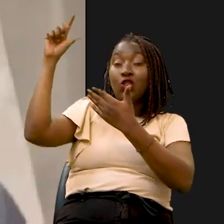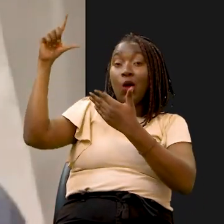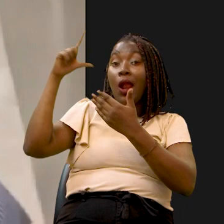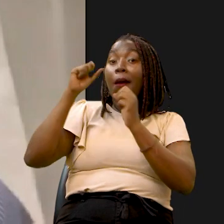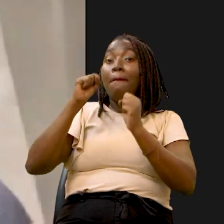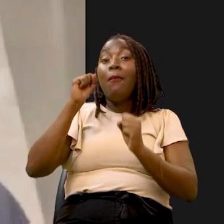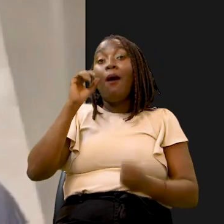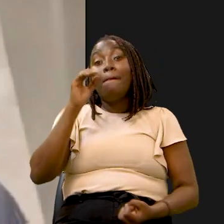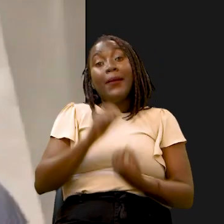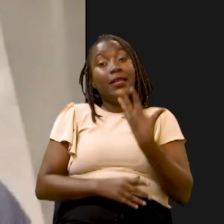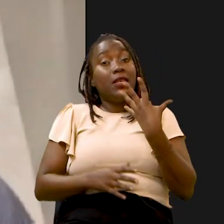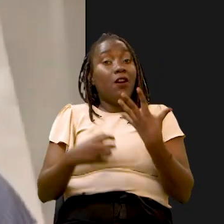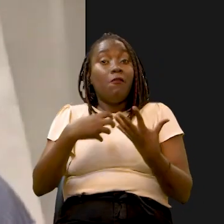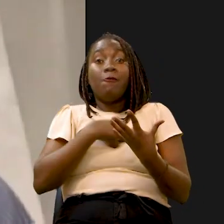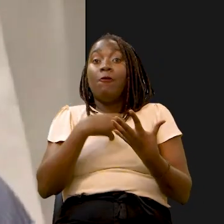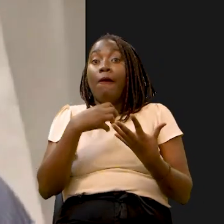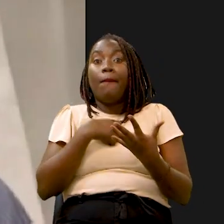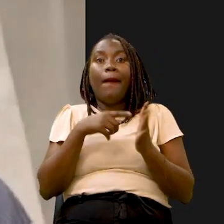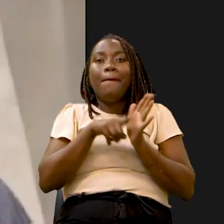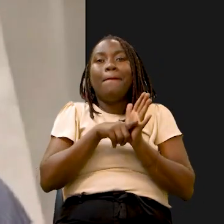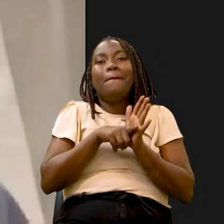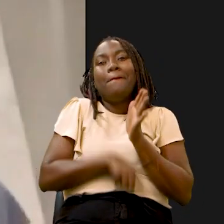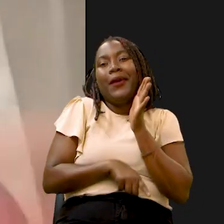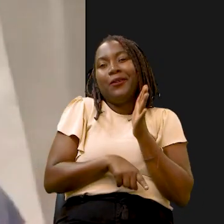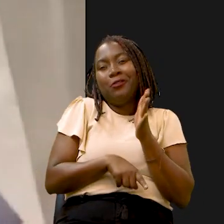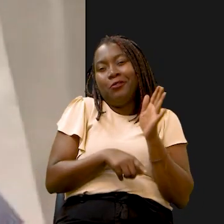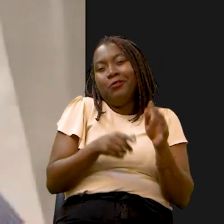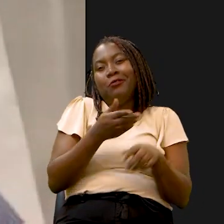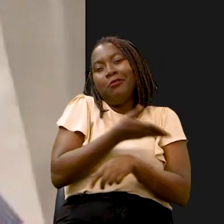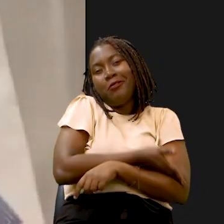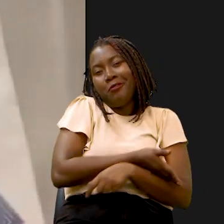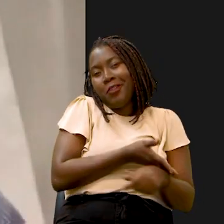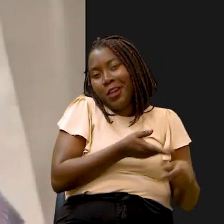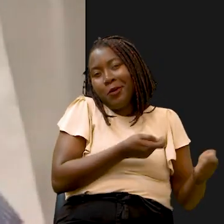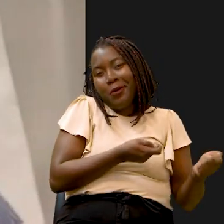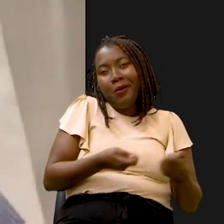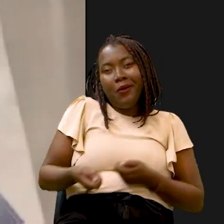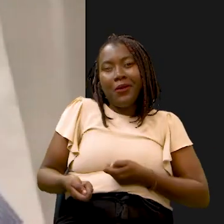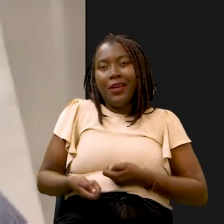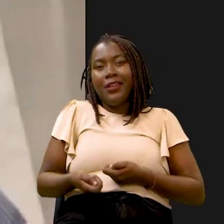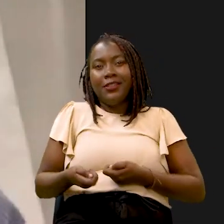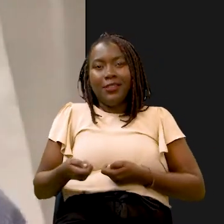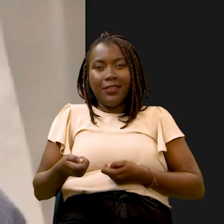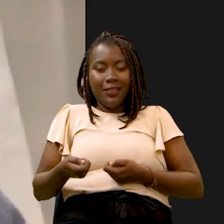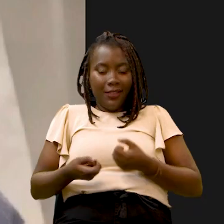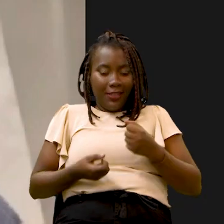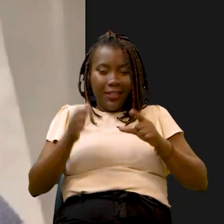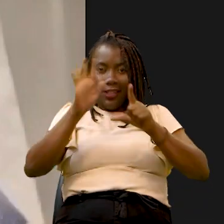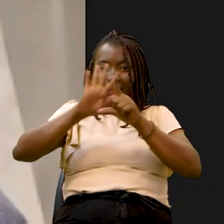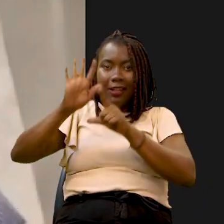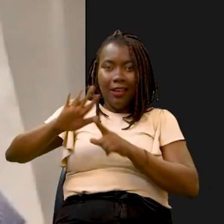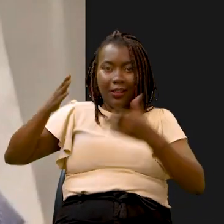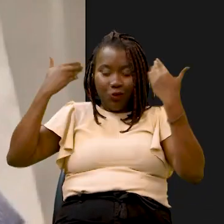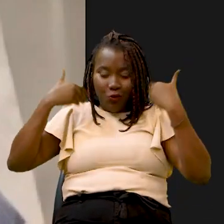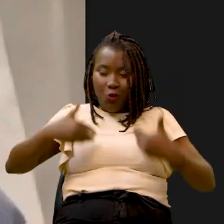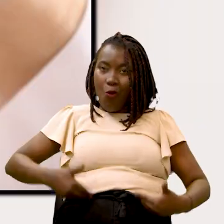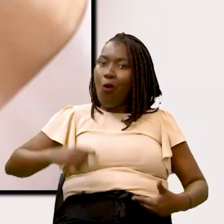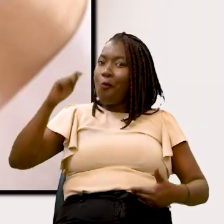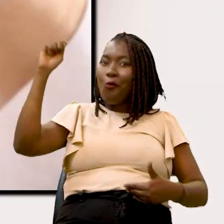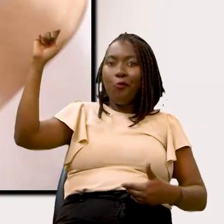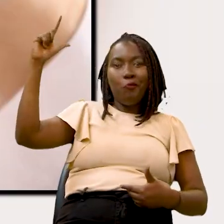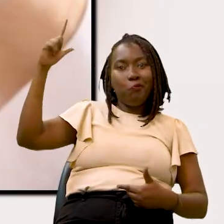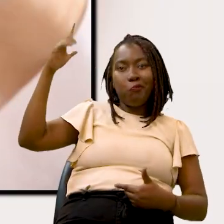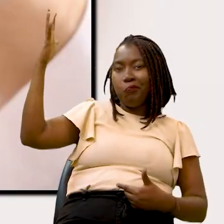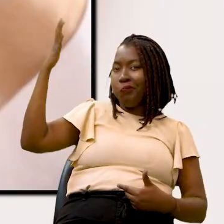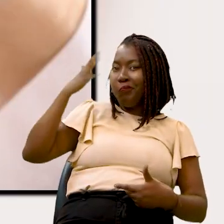ele pode aparecer de uma forma muito menos frequente em áreas da pele do corpo humano que